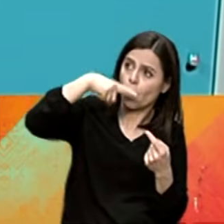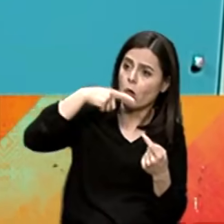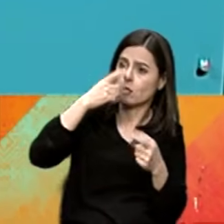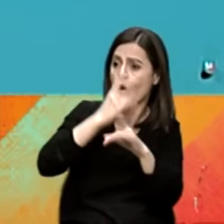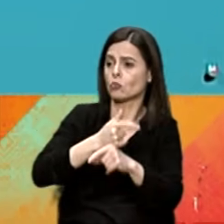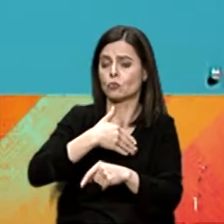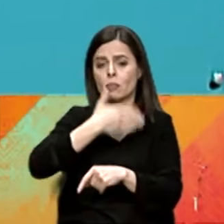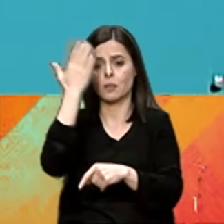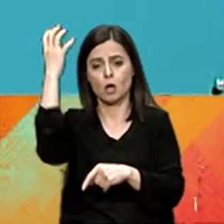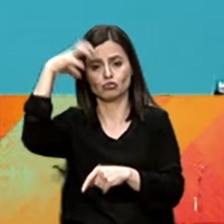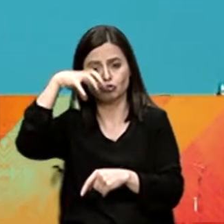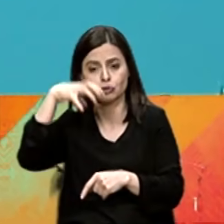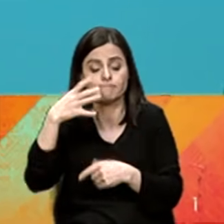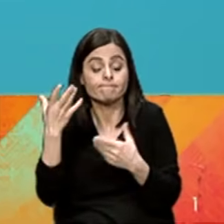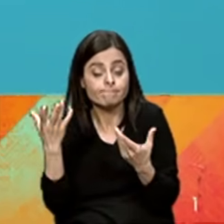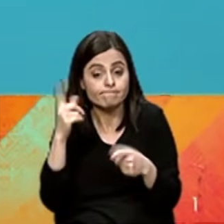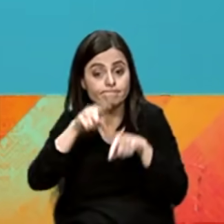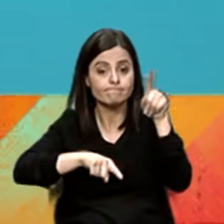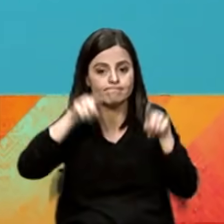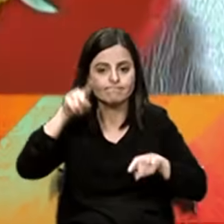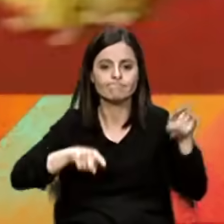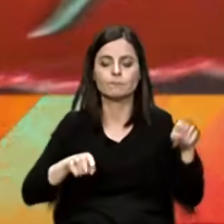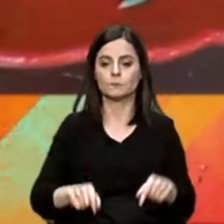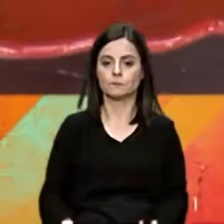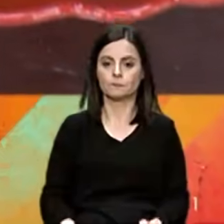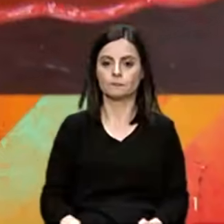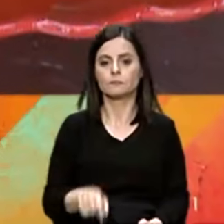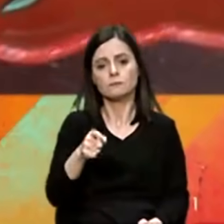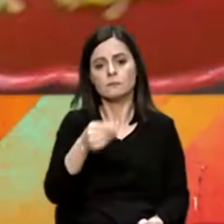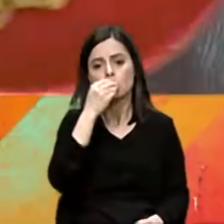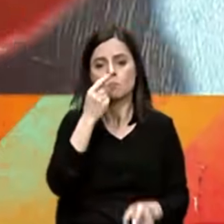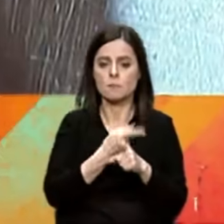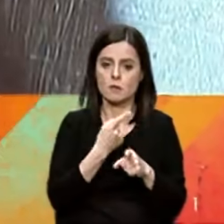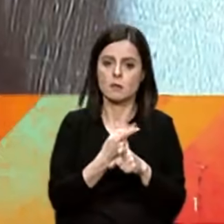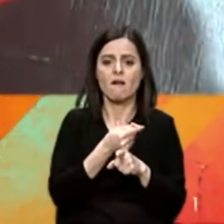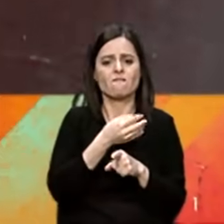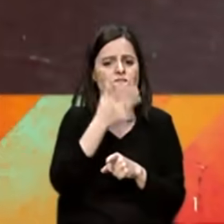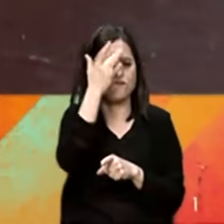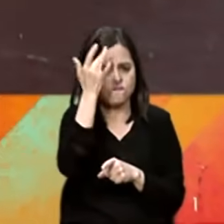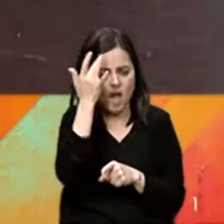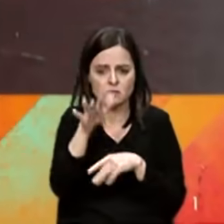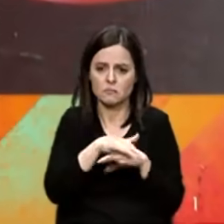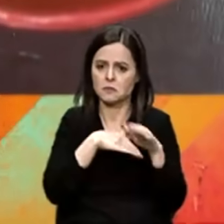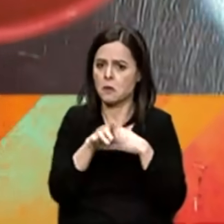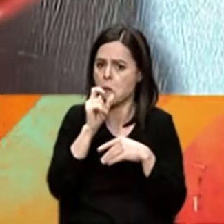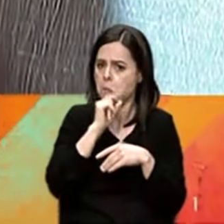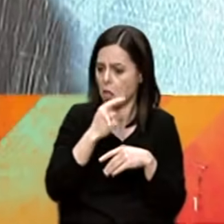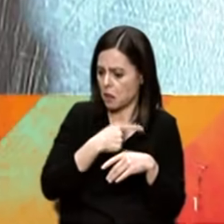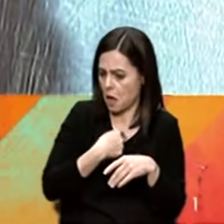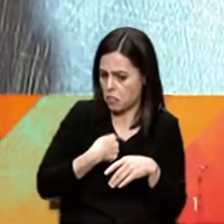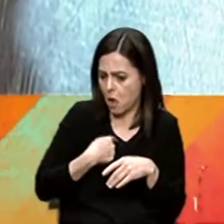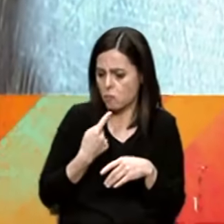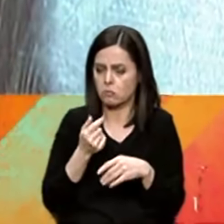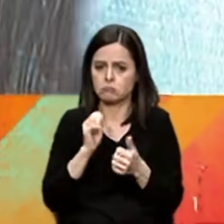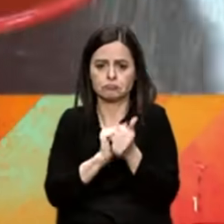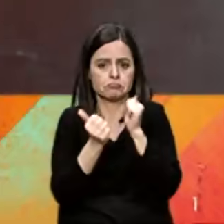acho que fica tão giro, tão bonito, tão colorido, fácil de fazer e podem adaptar ao